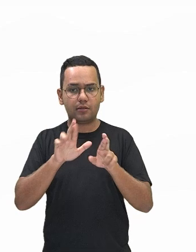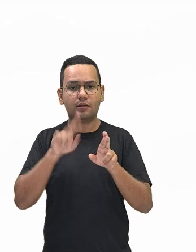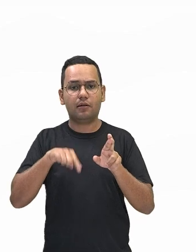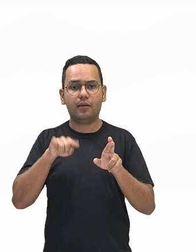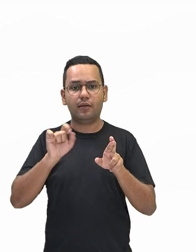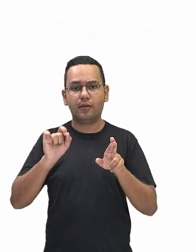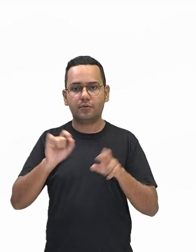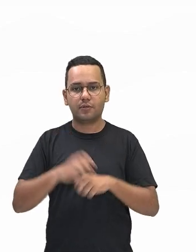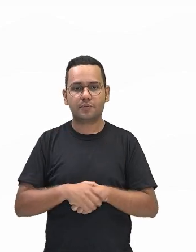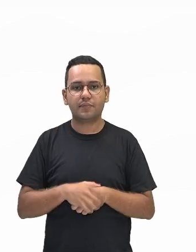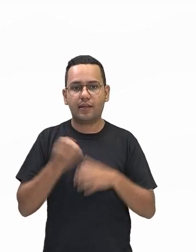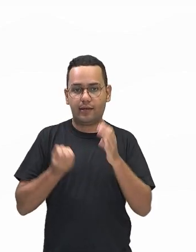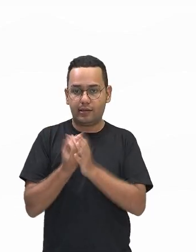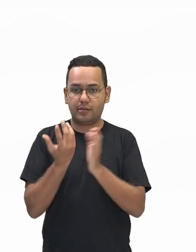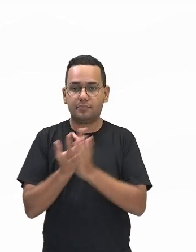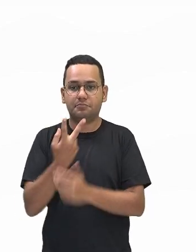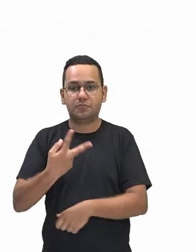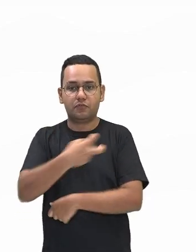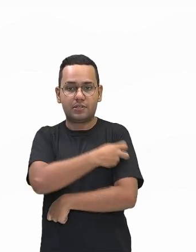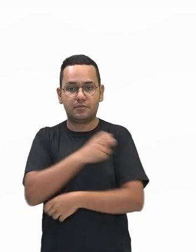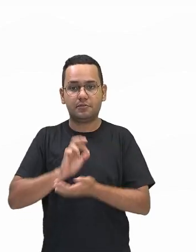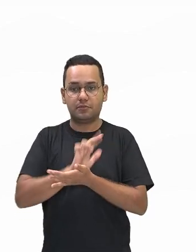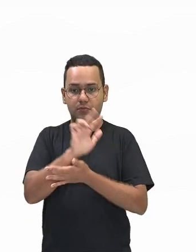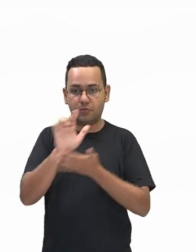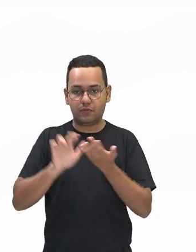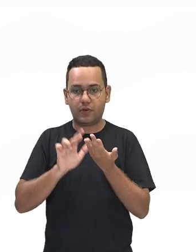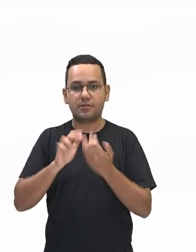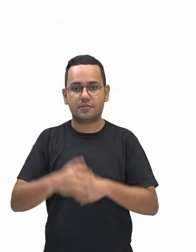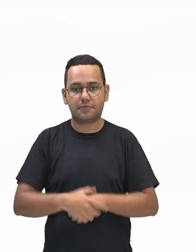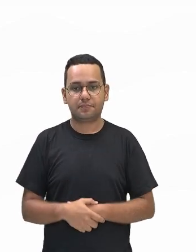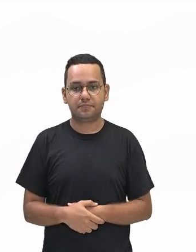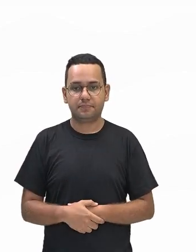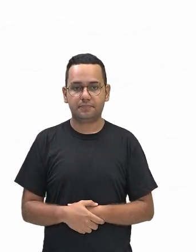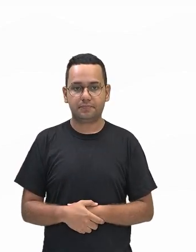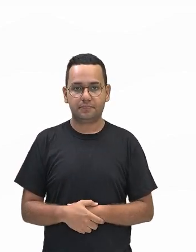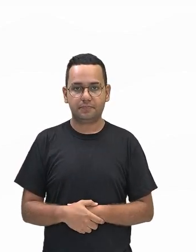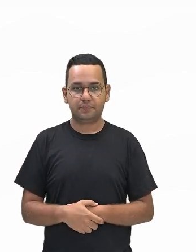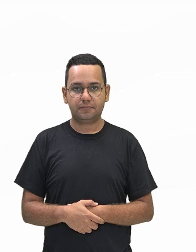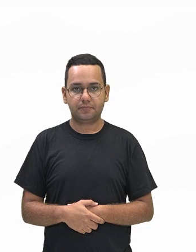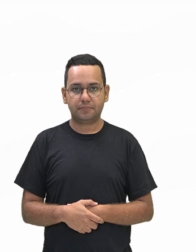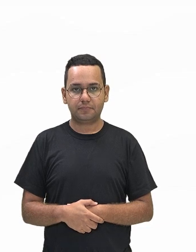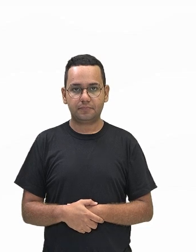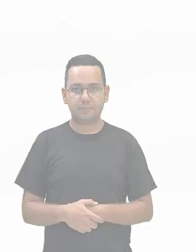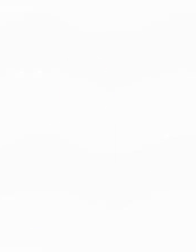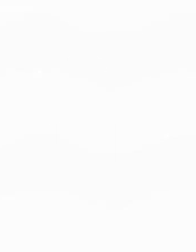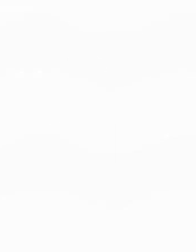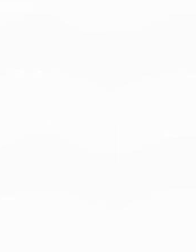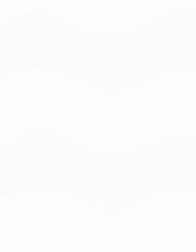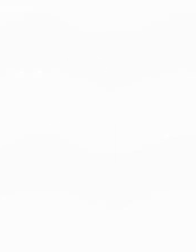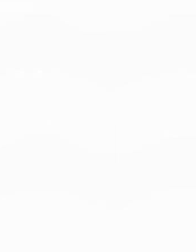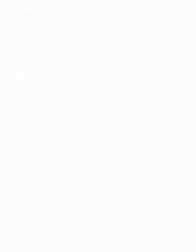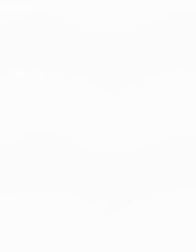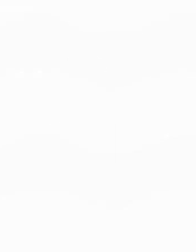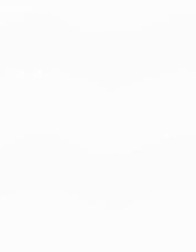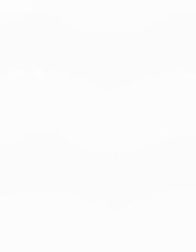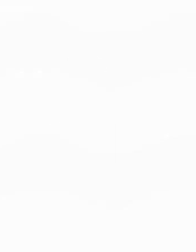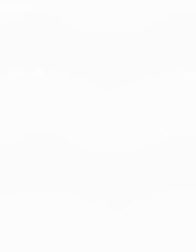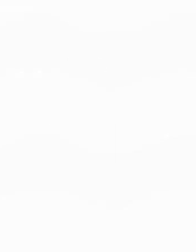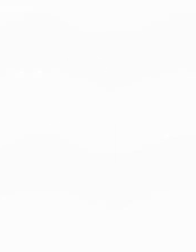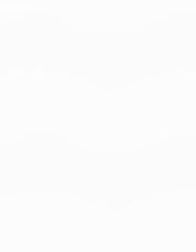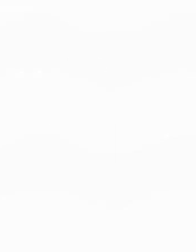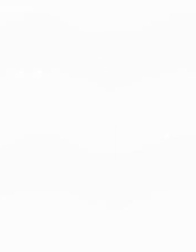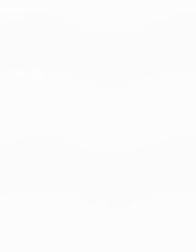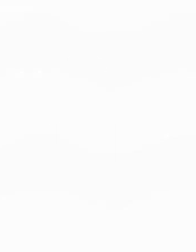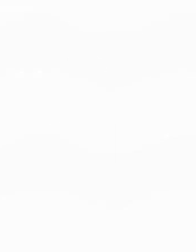produção de vacinas. A produção de vacinas, ele vem ali como um processo